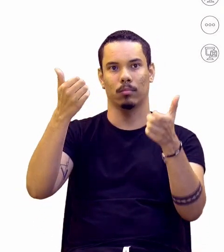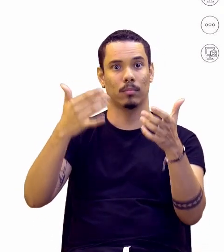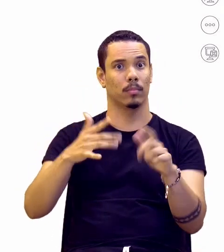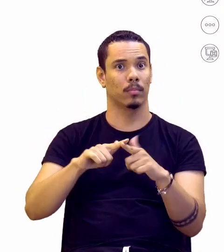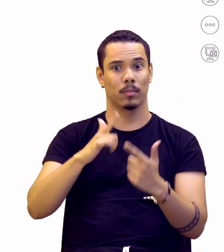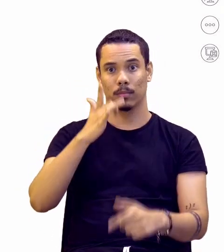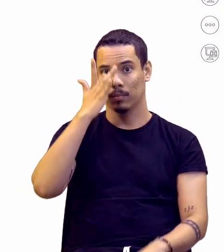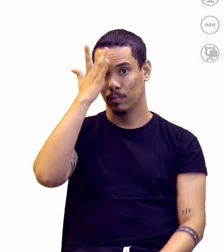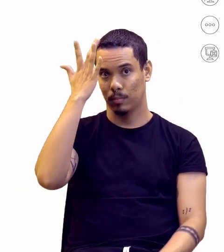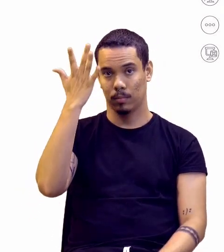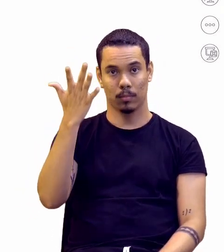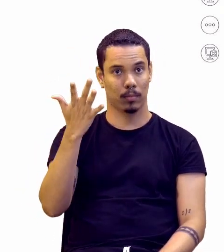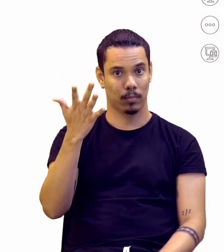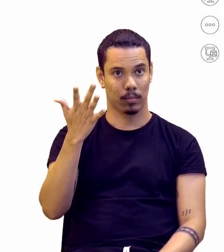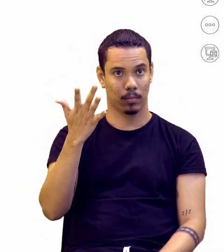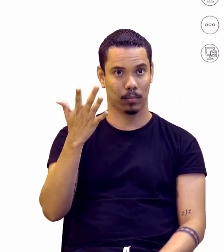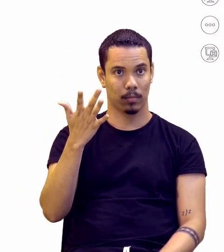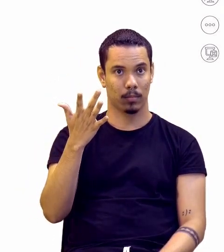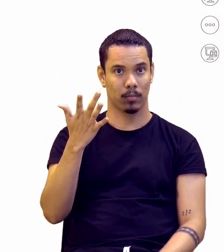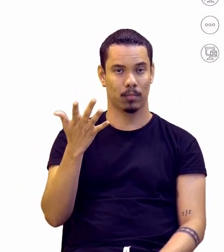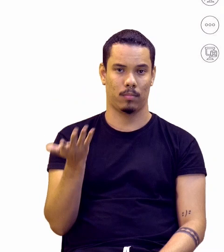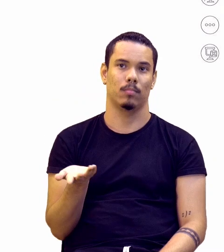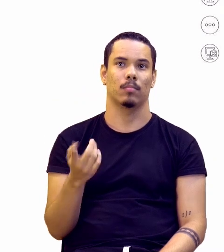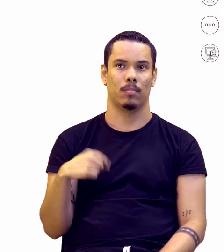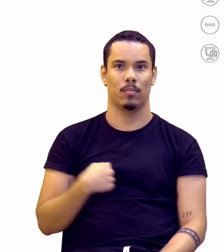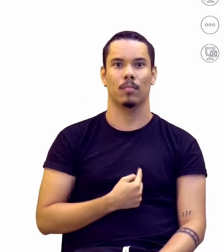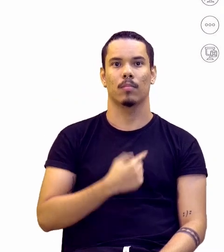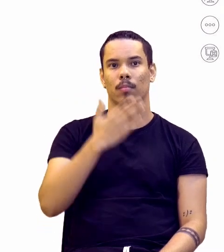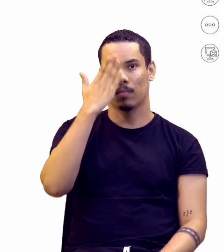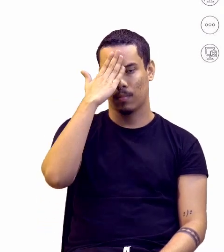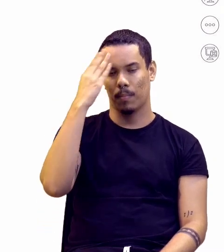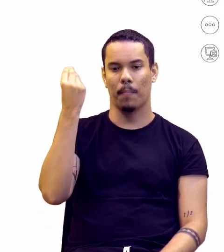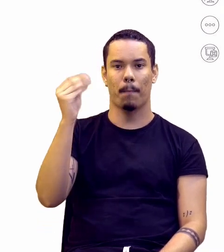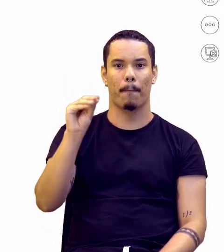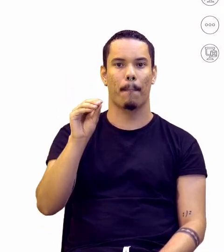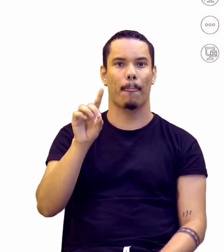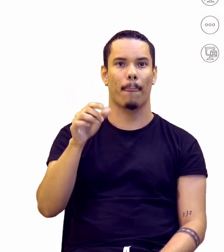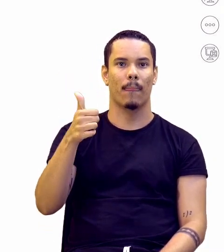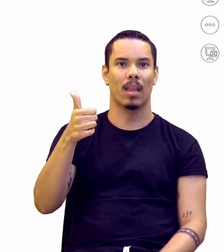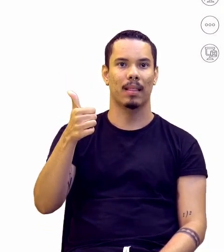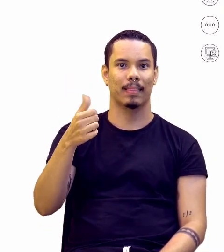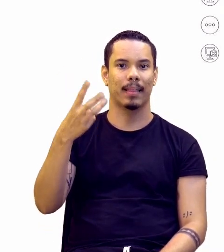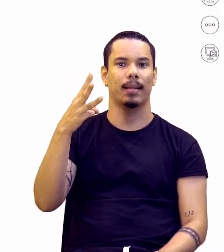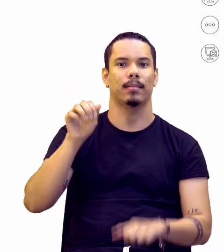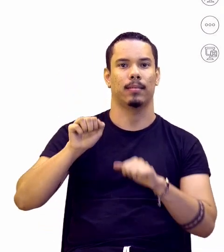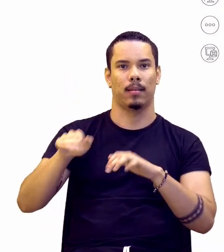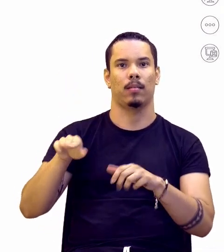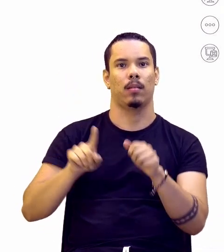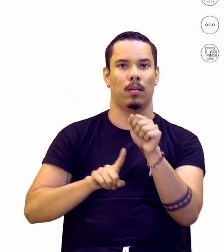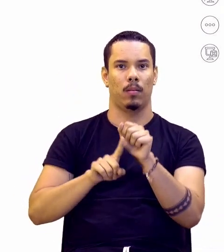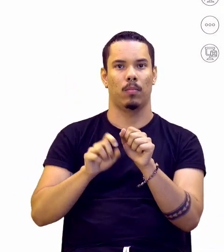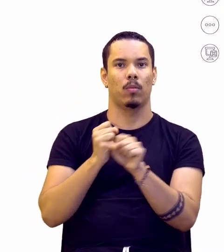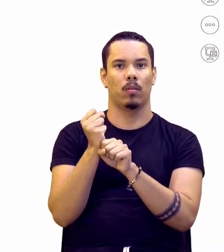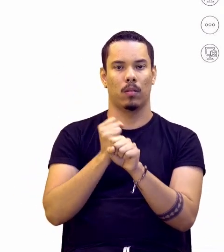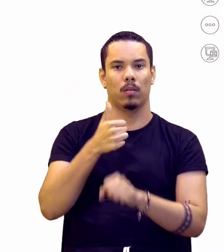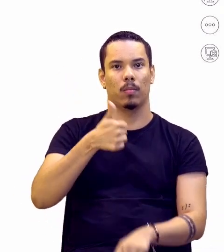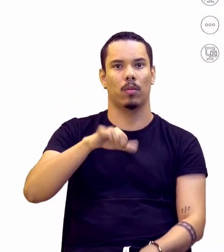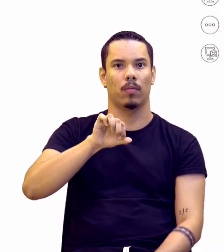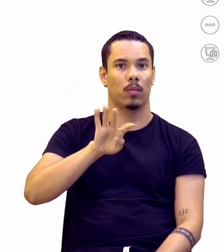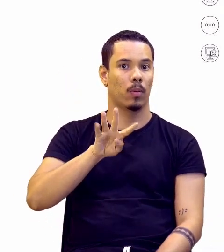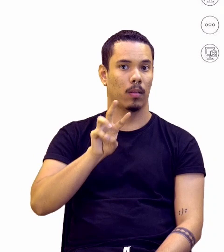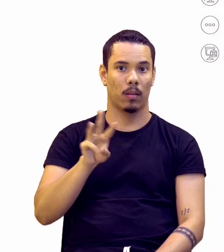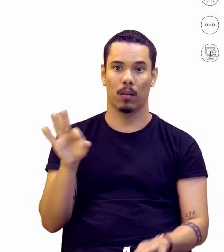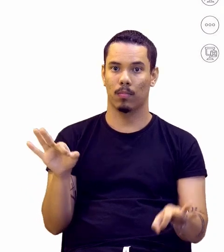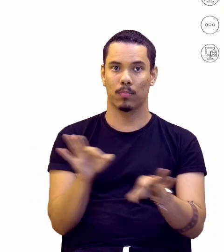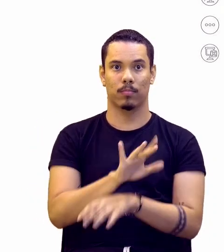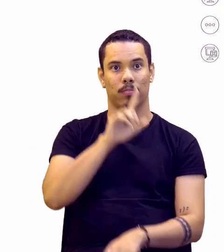né? Tranquilo. O que tu acha? Tranquilo? Tranquilo. Então, vamos marcar logo, né, vamos professor? marcar 13 de setembro de 43. É criado o território